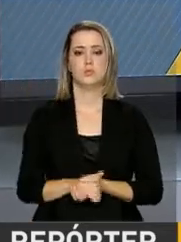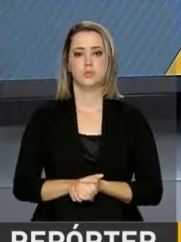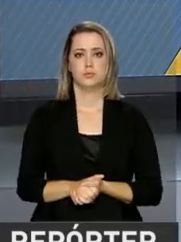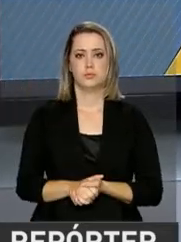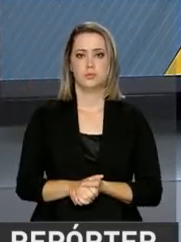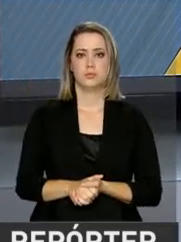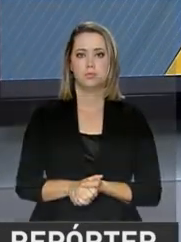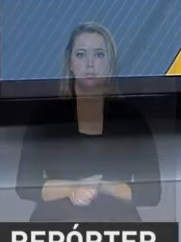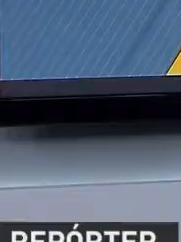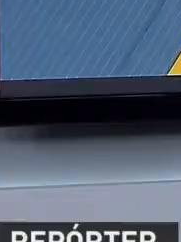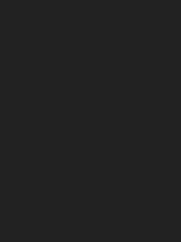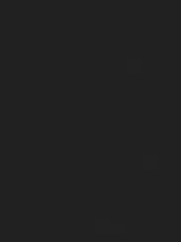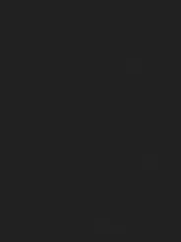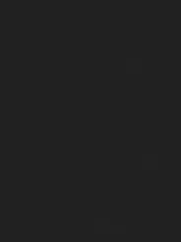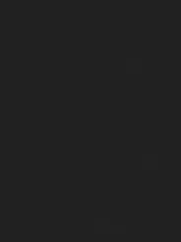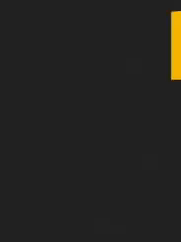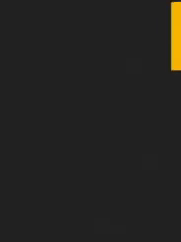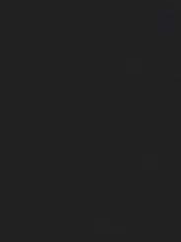federal